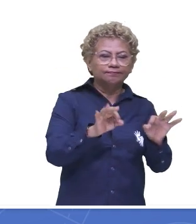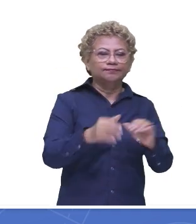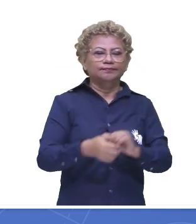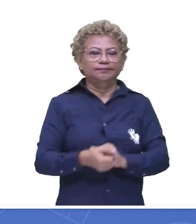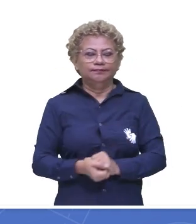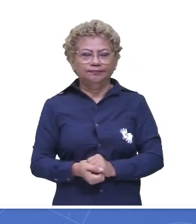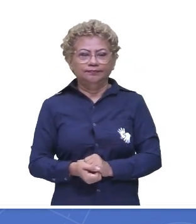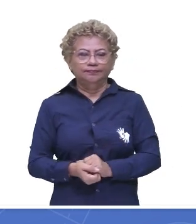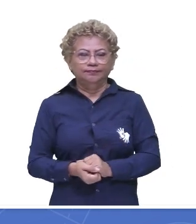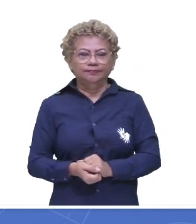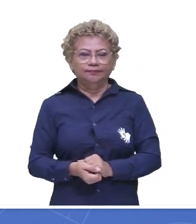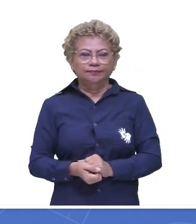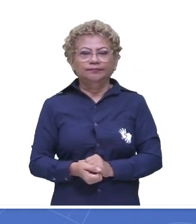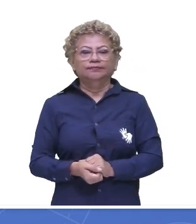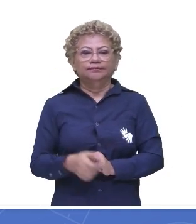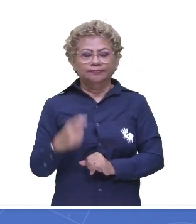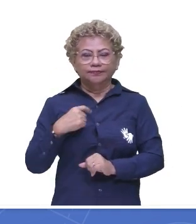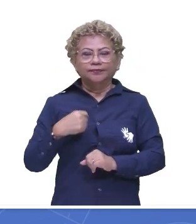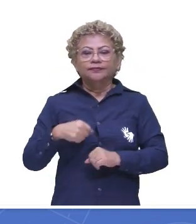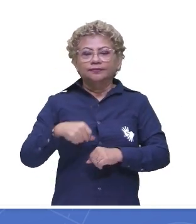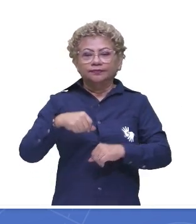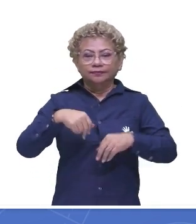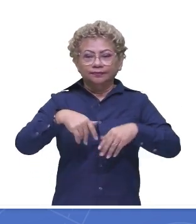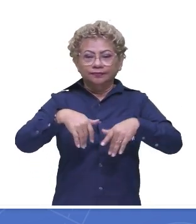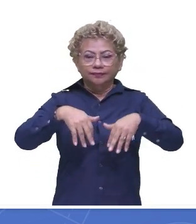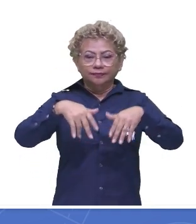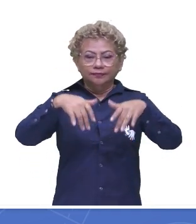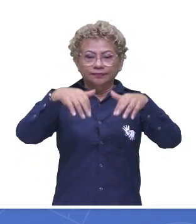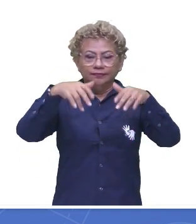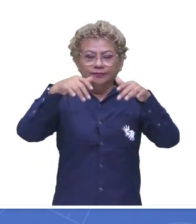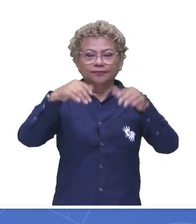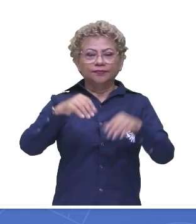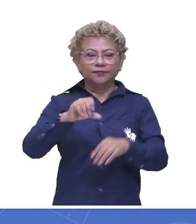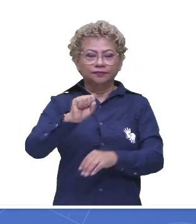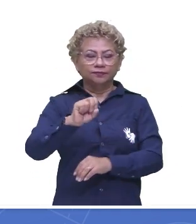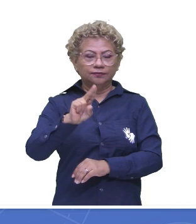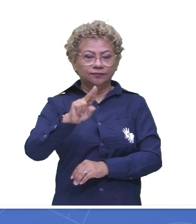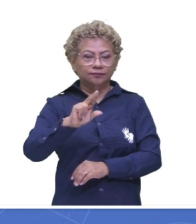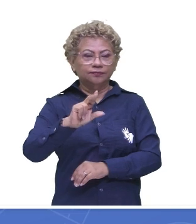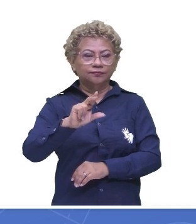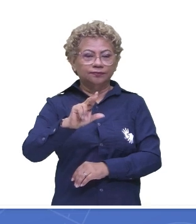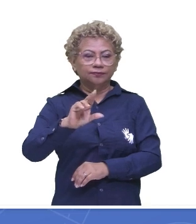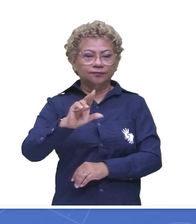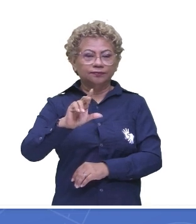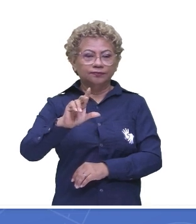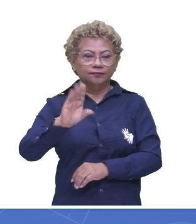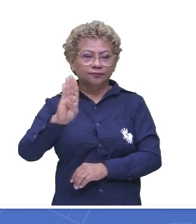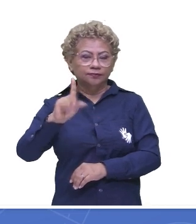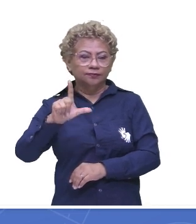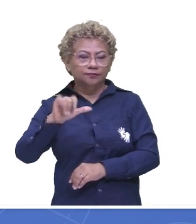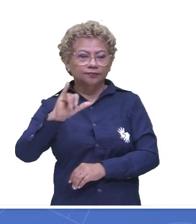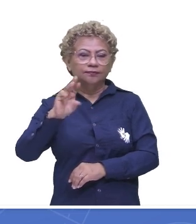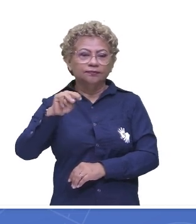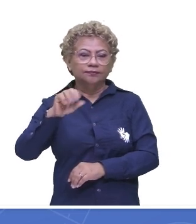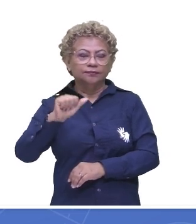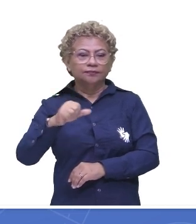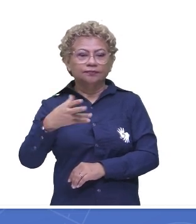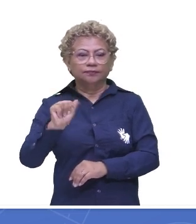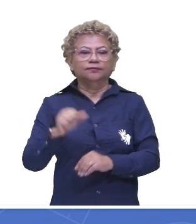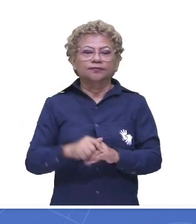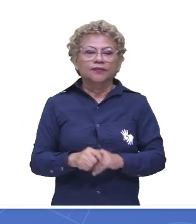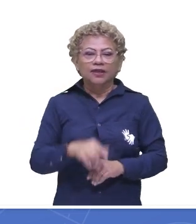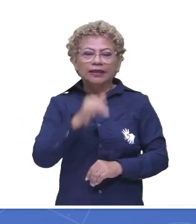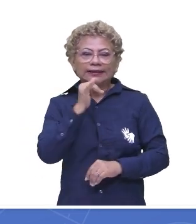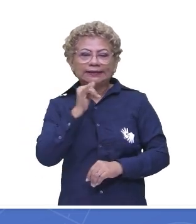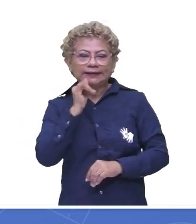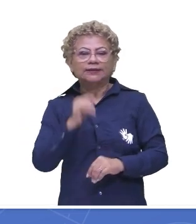de sublimação, tá certo? Sólido para o líquido, quando você tira lá o gelo, a forma de gelo e o gelo derrete, nós